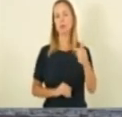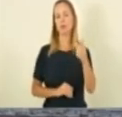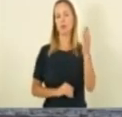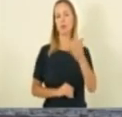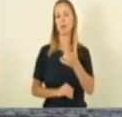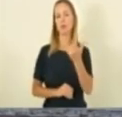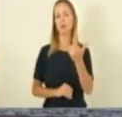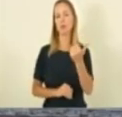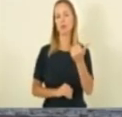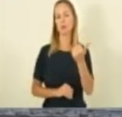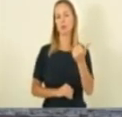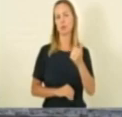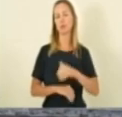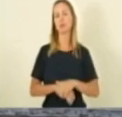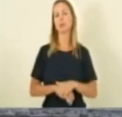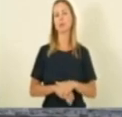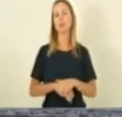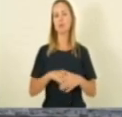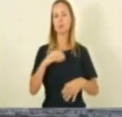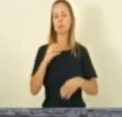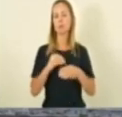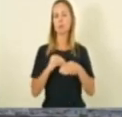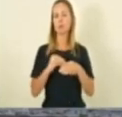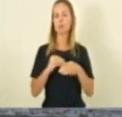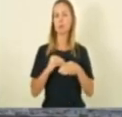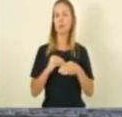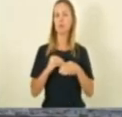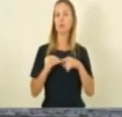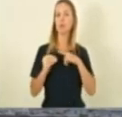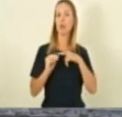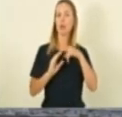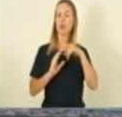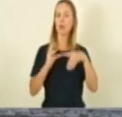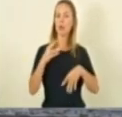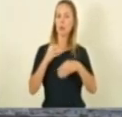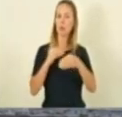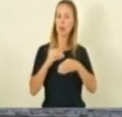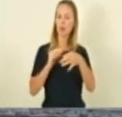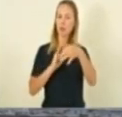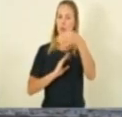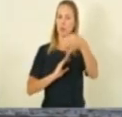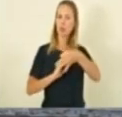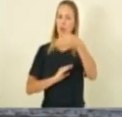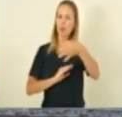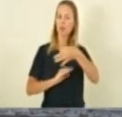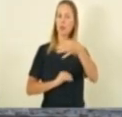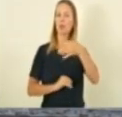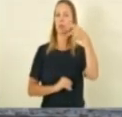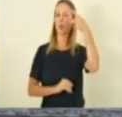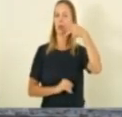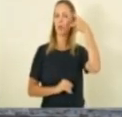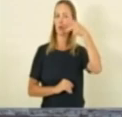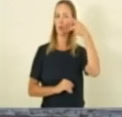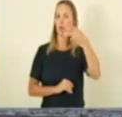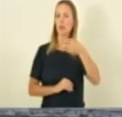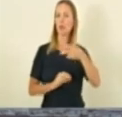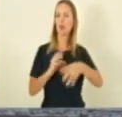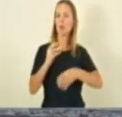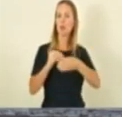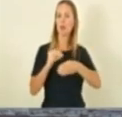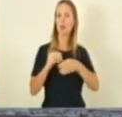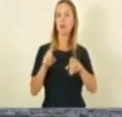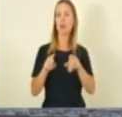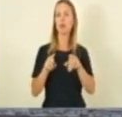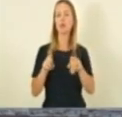37/2021, apensado ao projeto. Existem emendas sugeridas pela Procuradoria e de autoria da